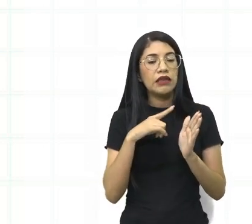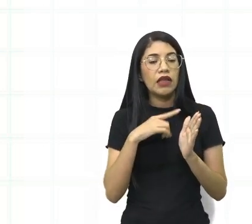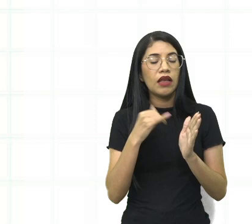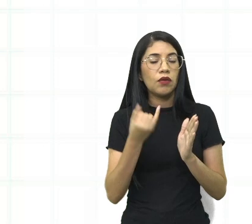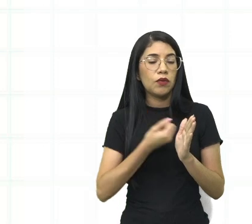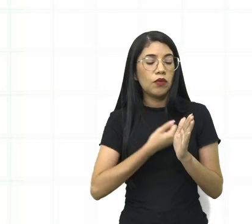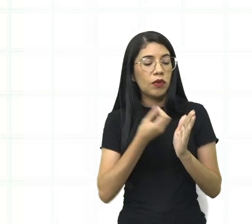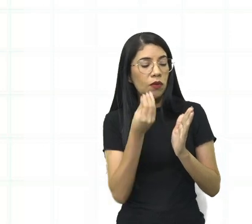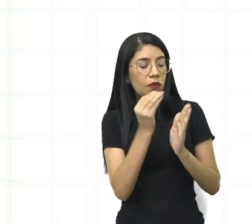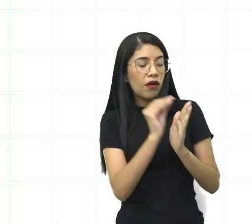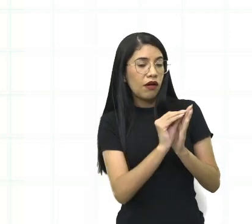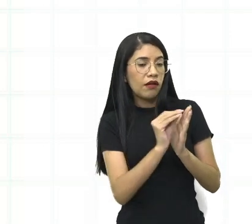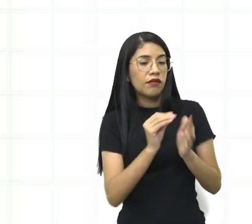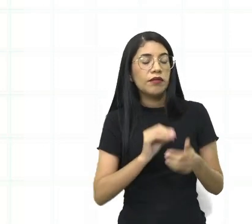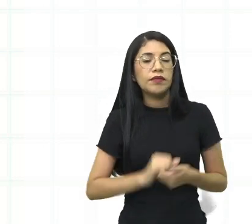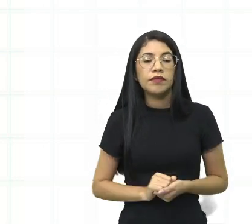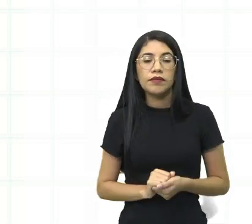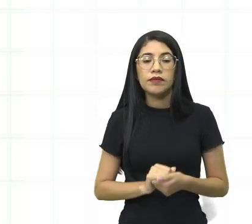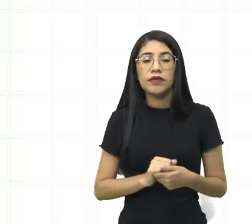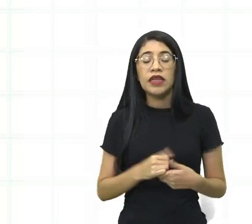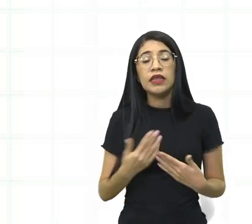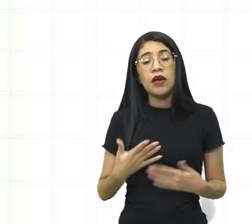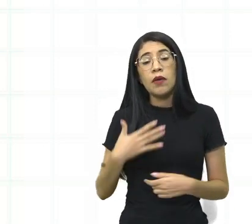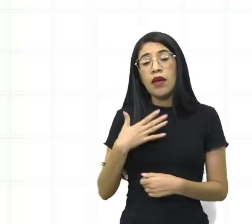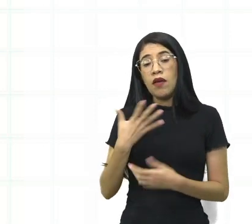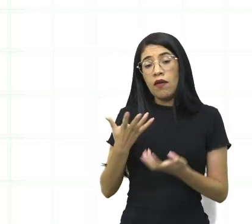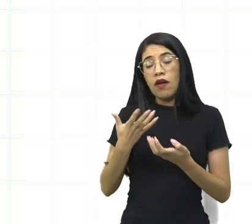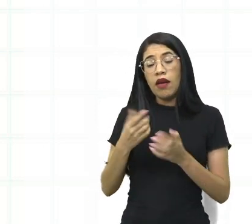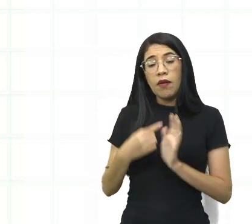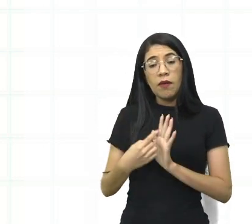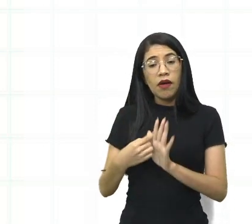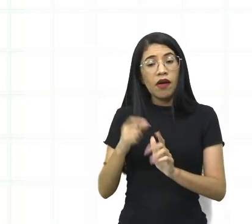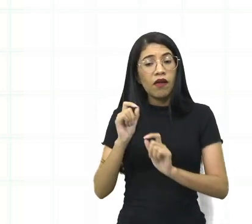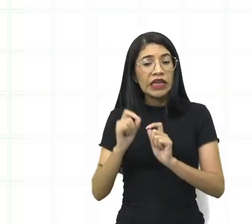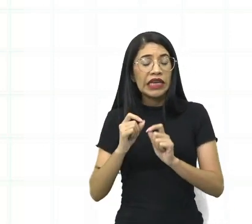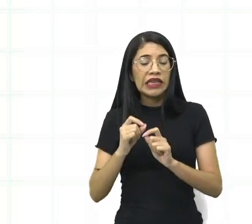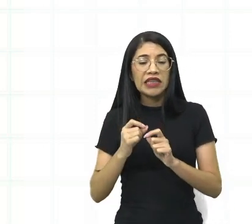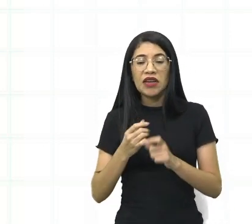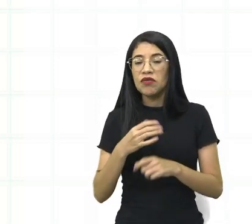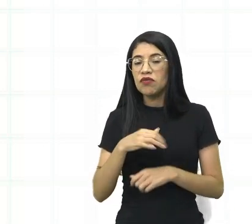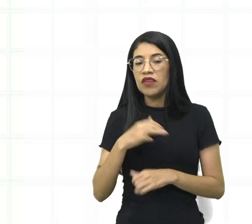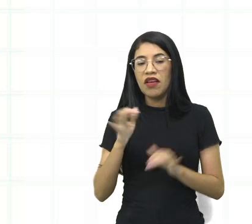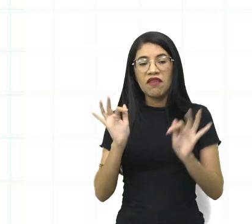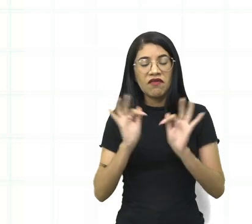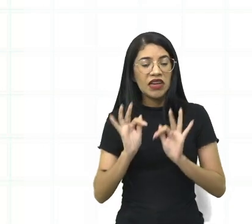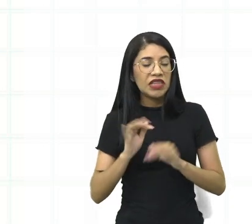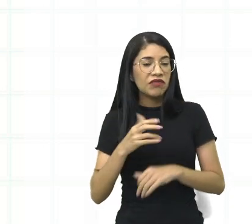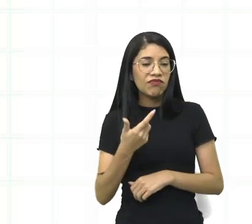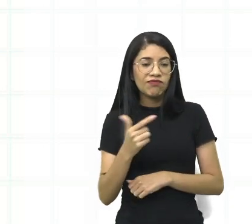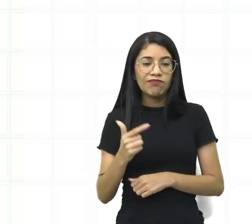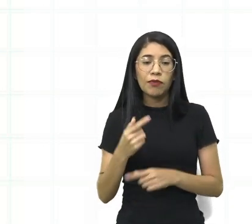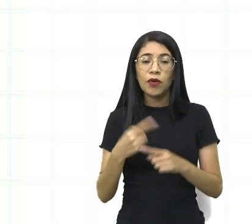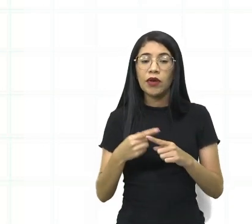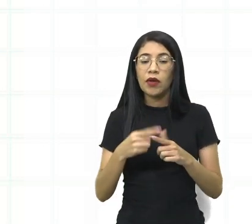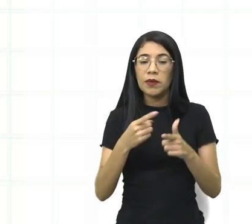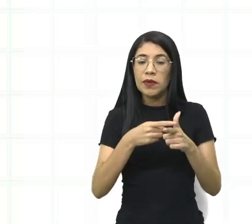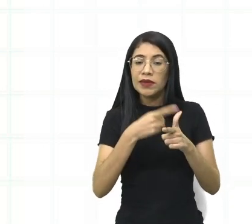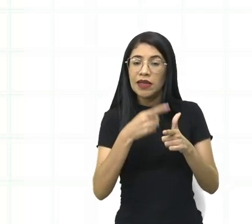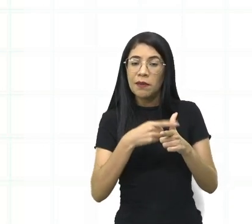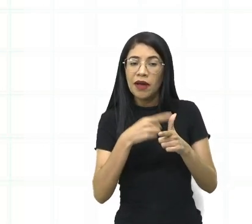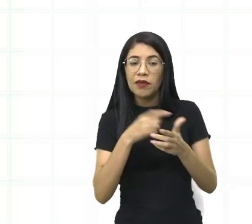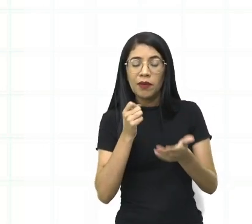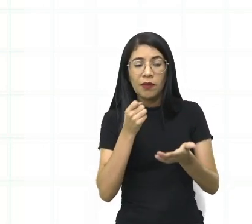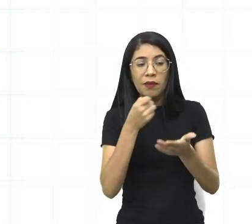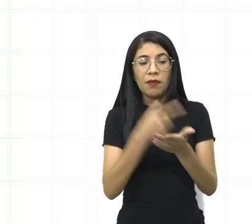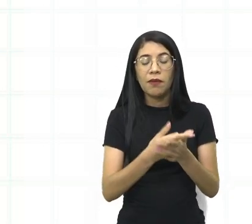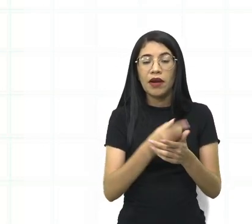vem falando, gostaria de expressar minha insatisfação em relação ao sapato que